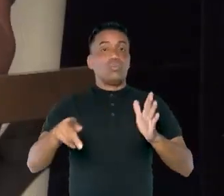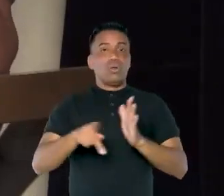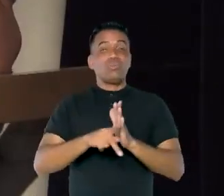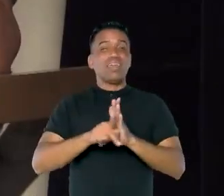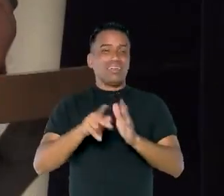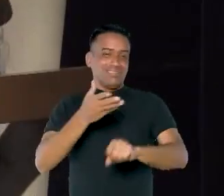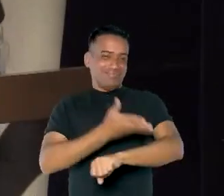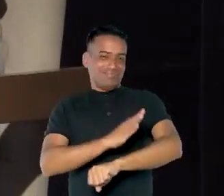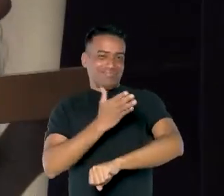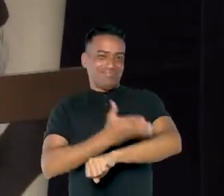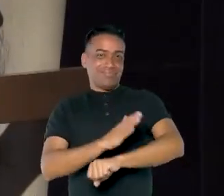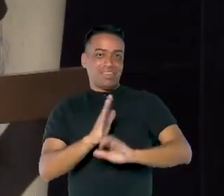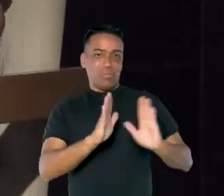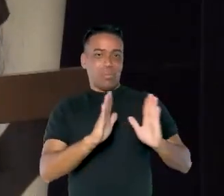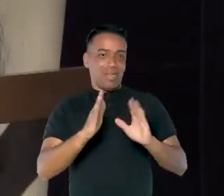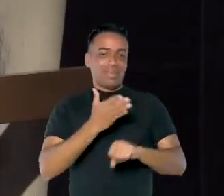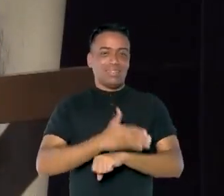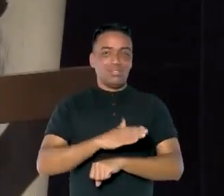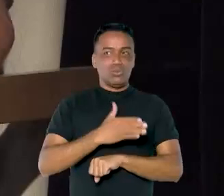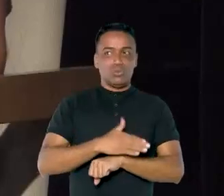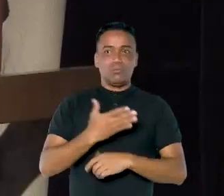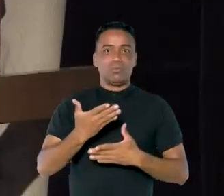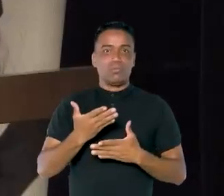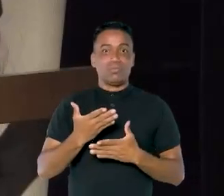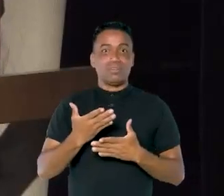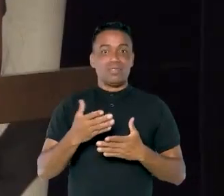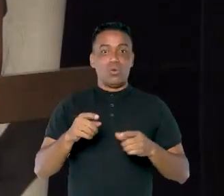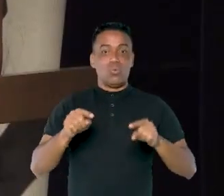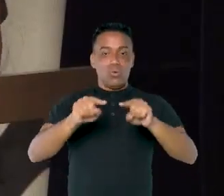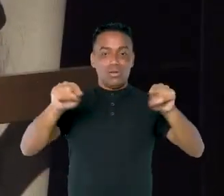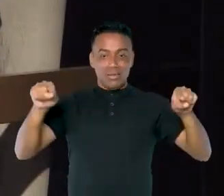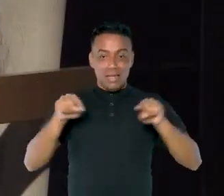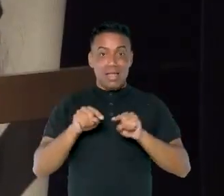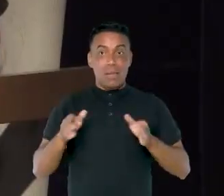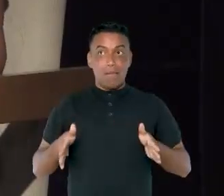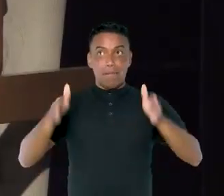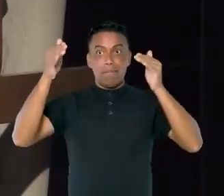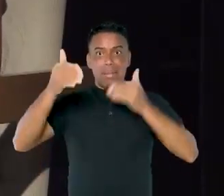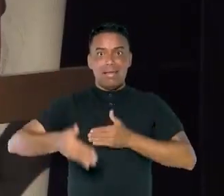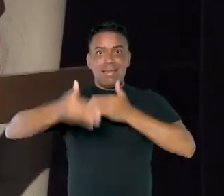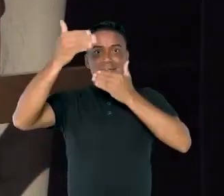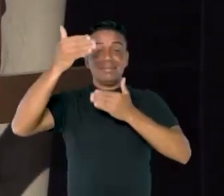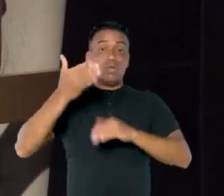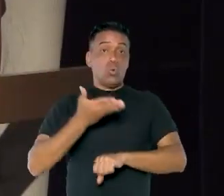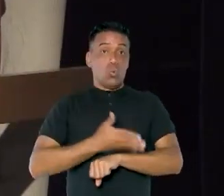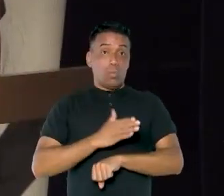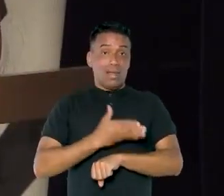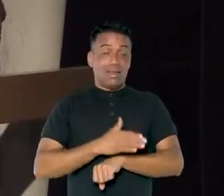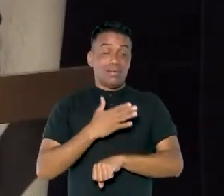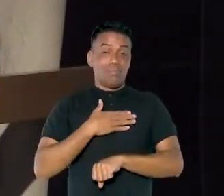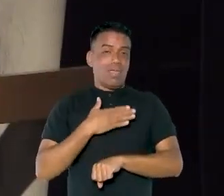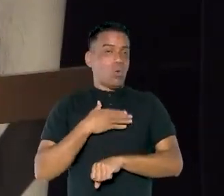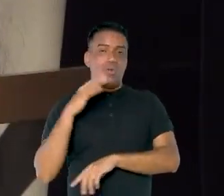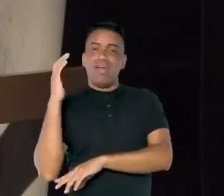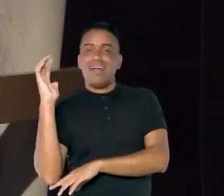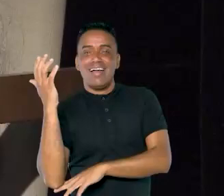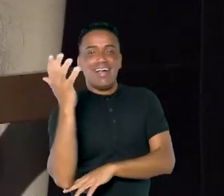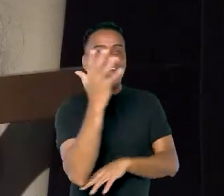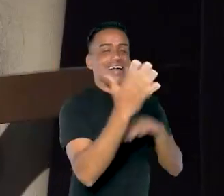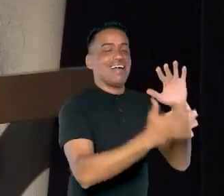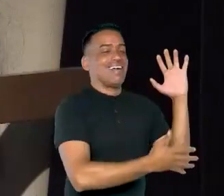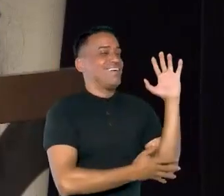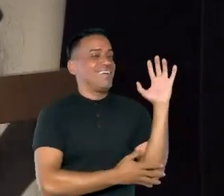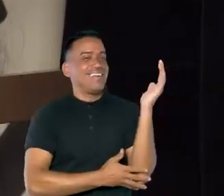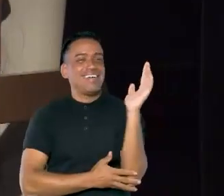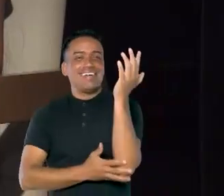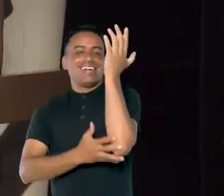né, nesse espaço de quatro paredes, né? Então, meu estágio não está no quatro paredes. Meu estágio está